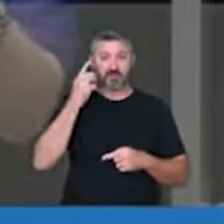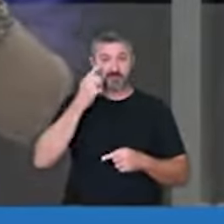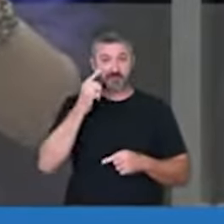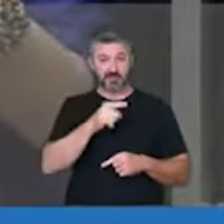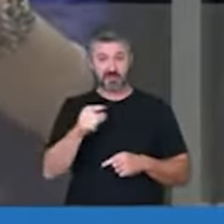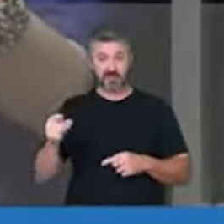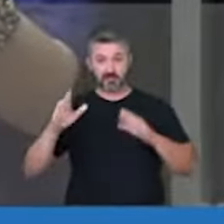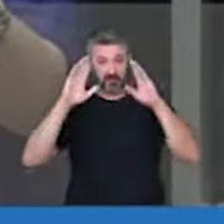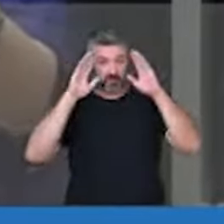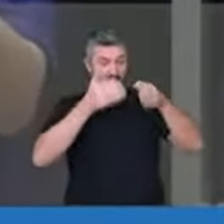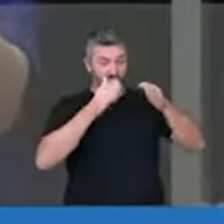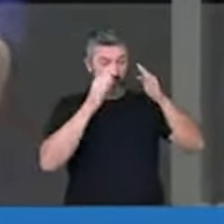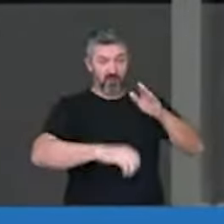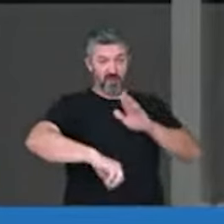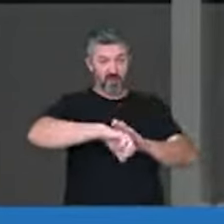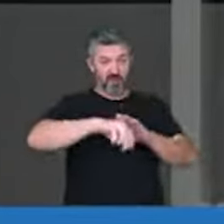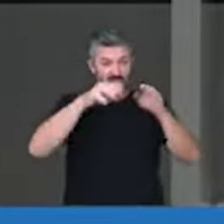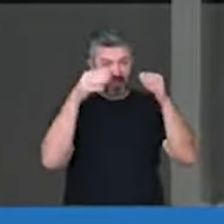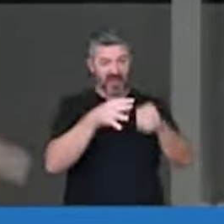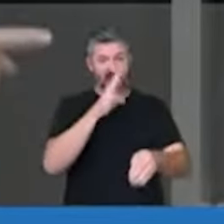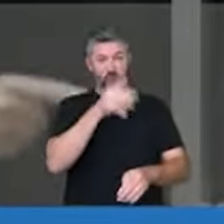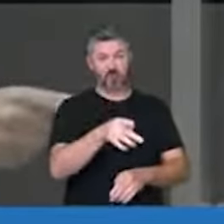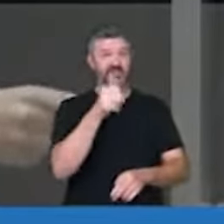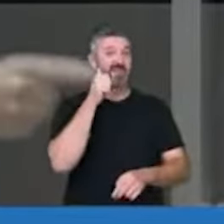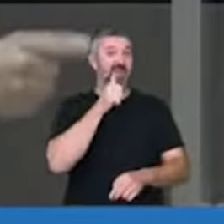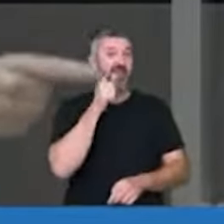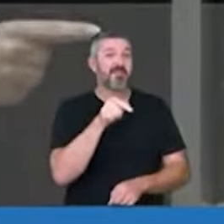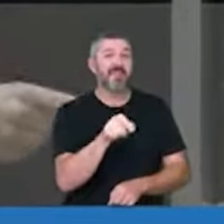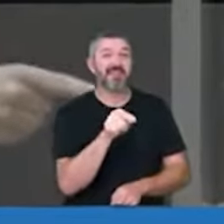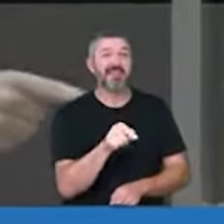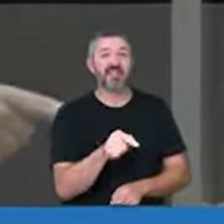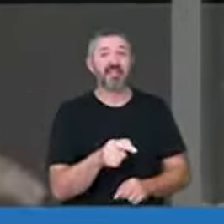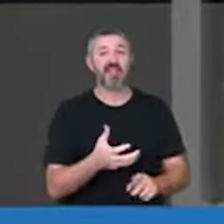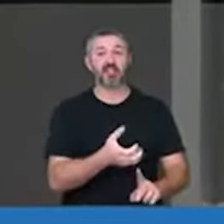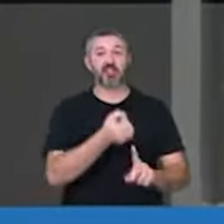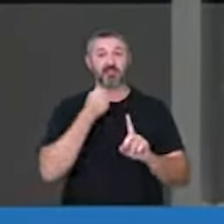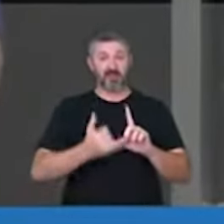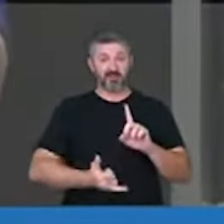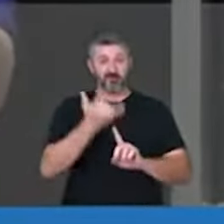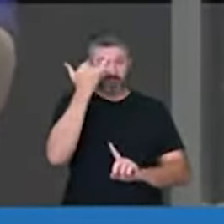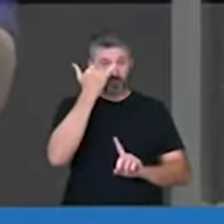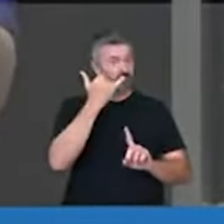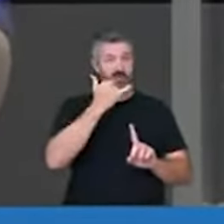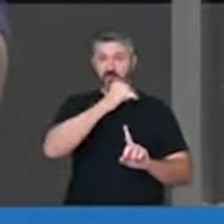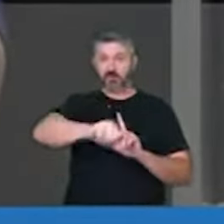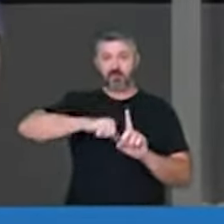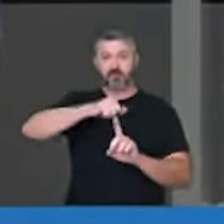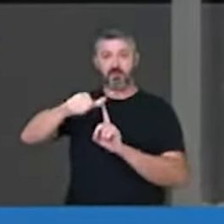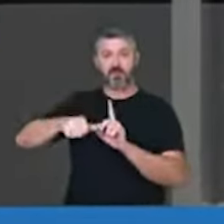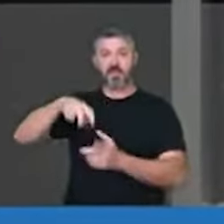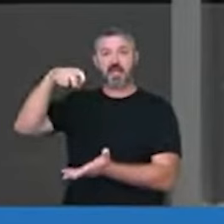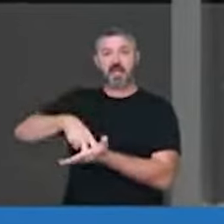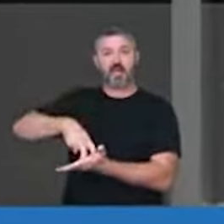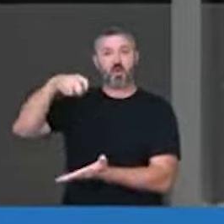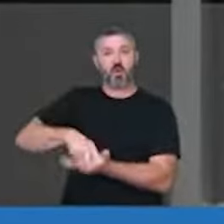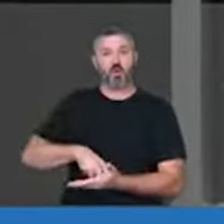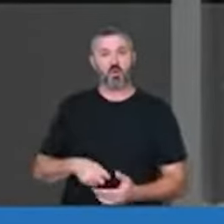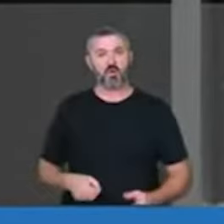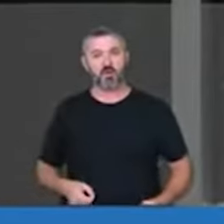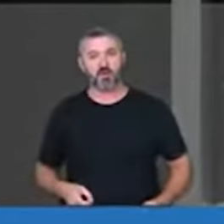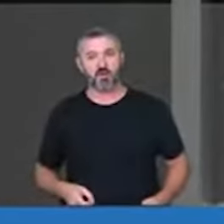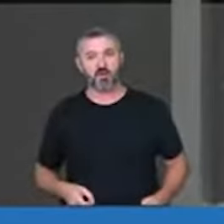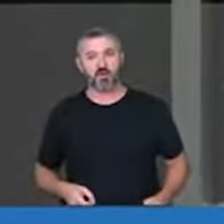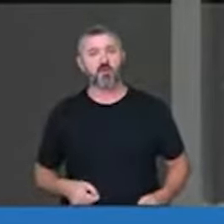para criminalizar essa menina, retirá-la da condição de vítima para colocá-la no banco dos réus. E por